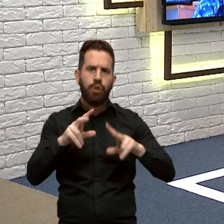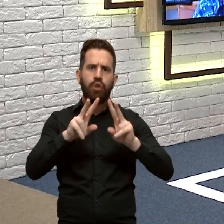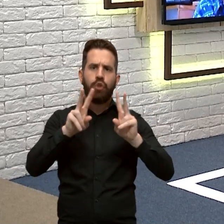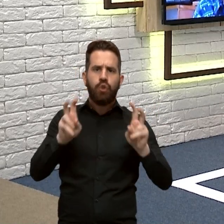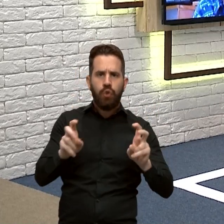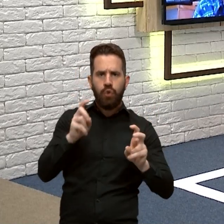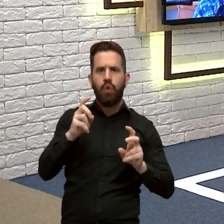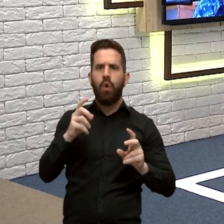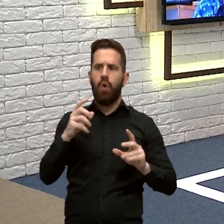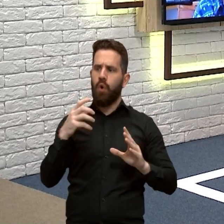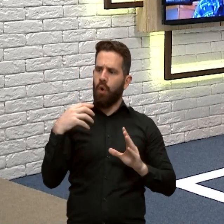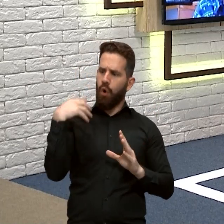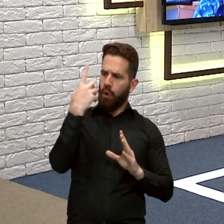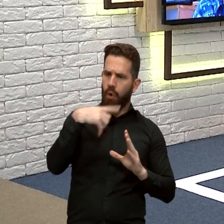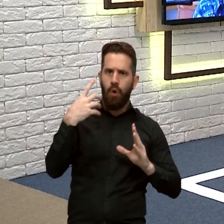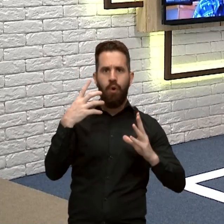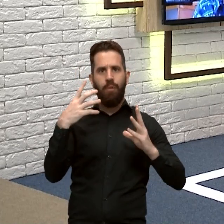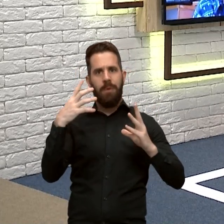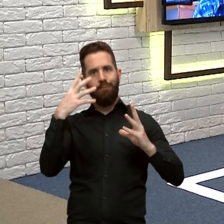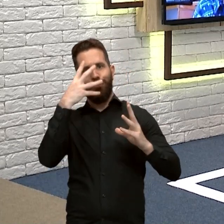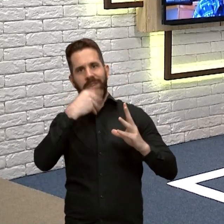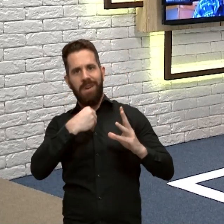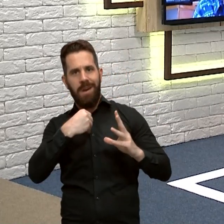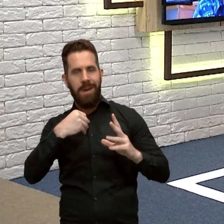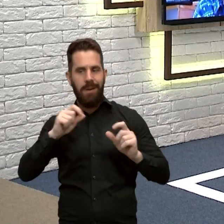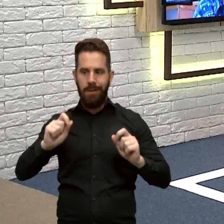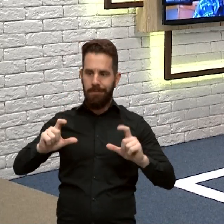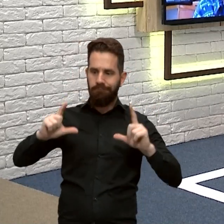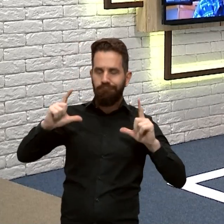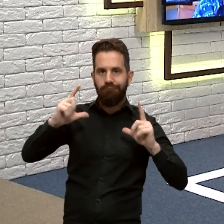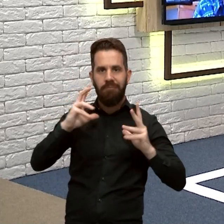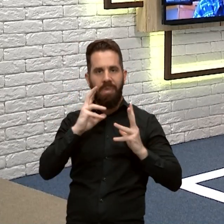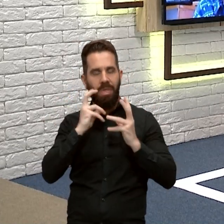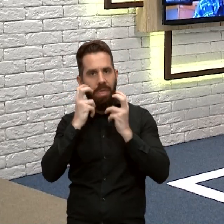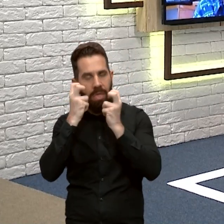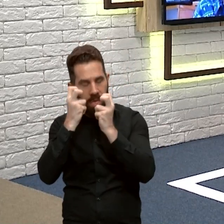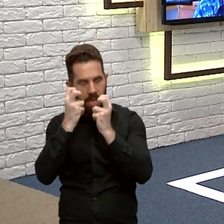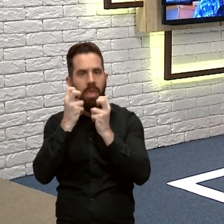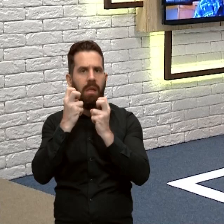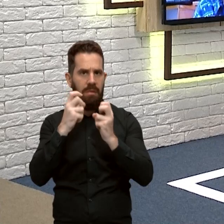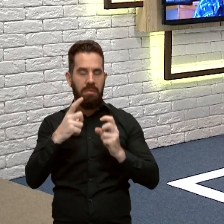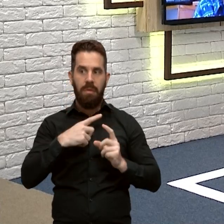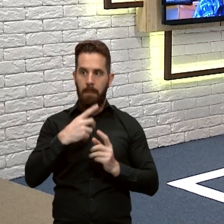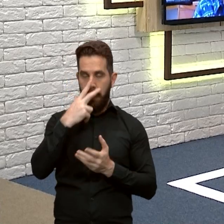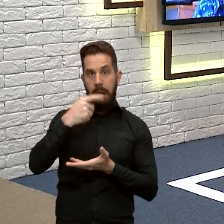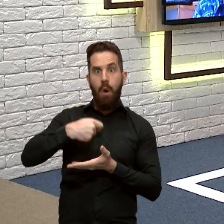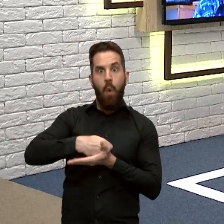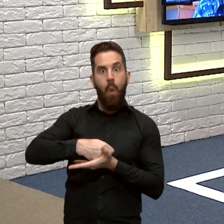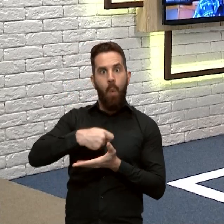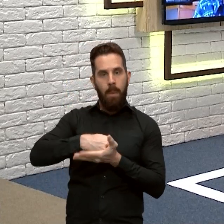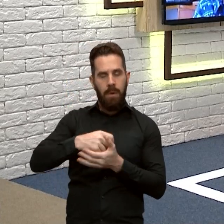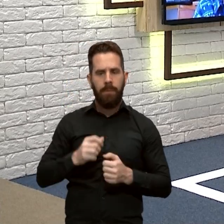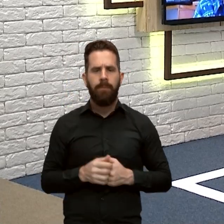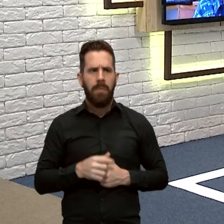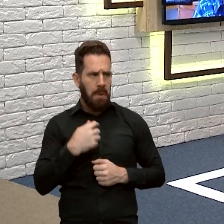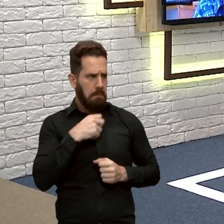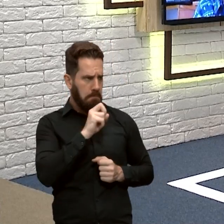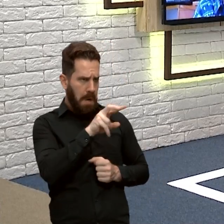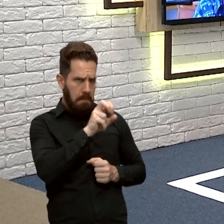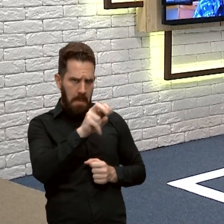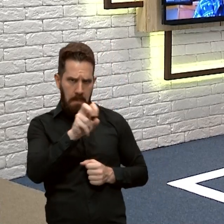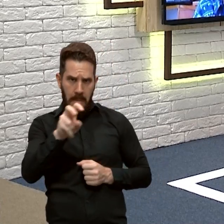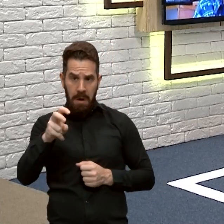relação ao envelhecimento. A gente vê que hoje o perfil de uma mulher com 50, 60 anos é